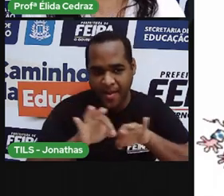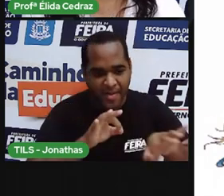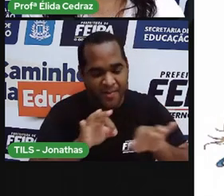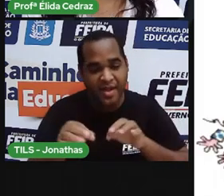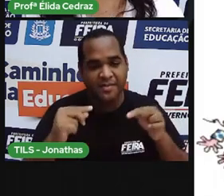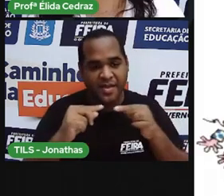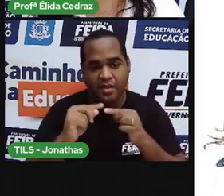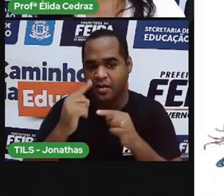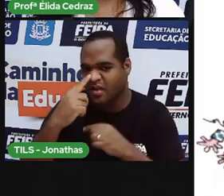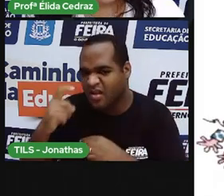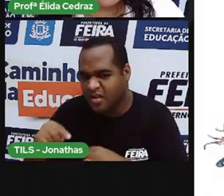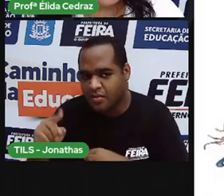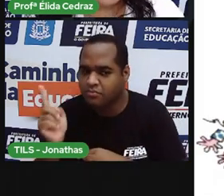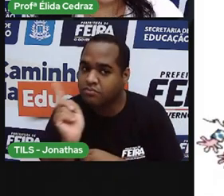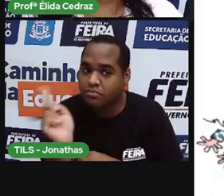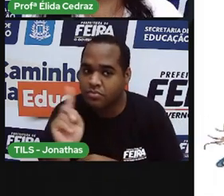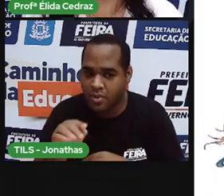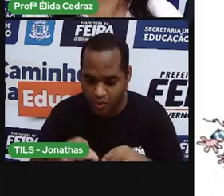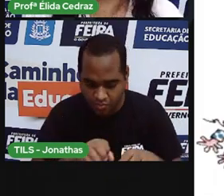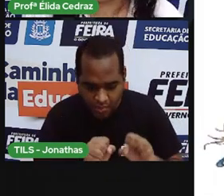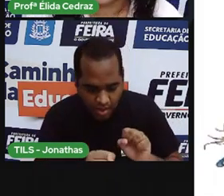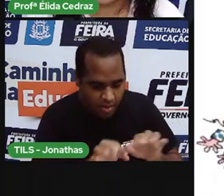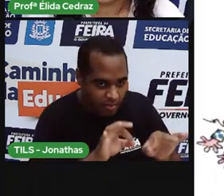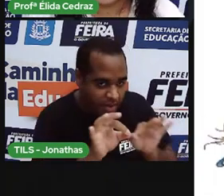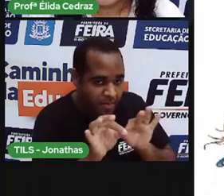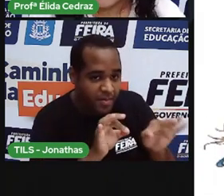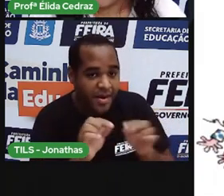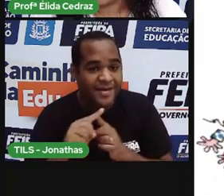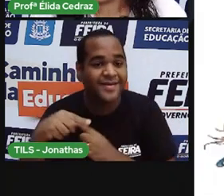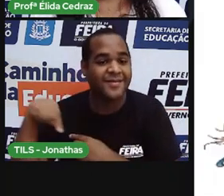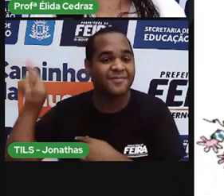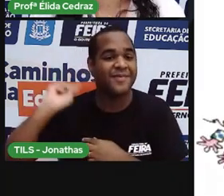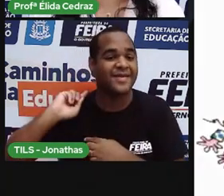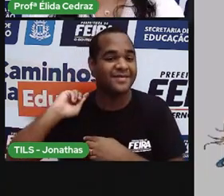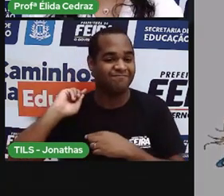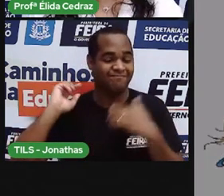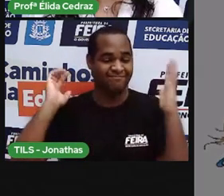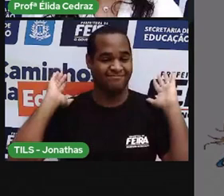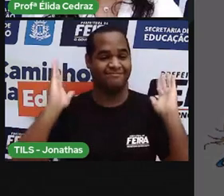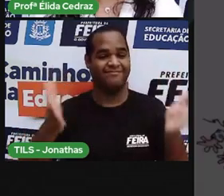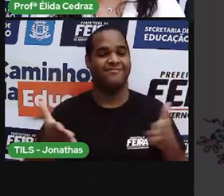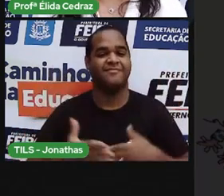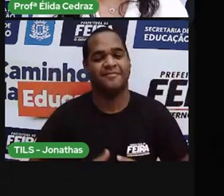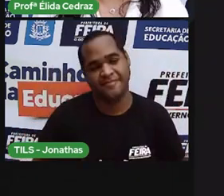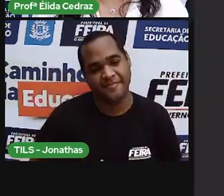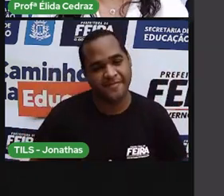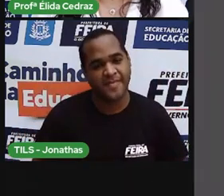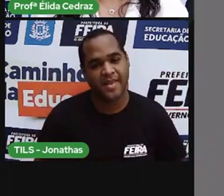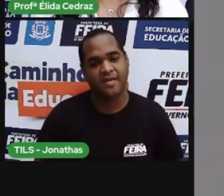material reciclado e sucatinha na aula anterior.